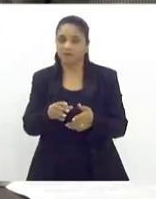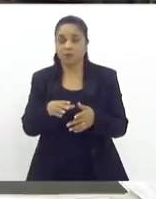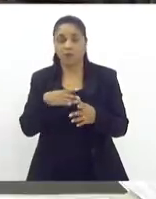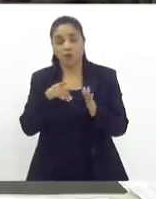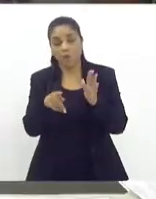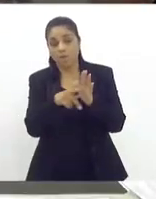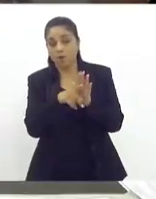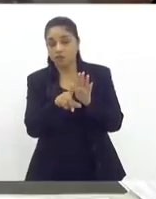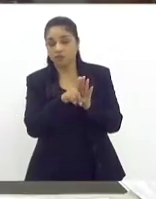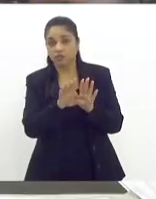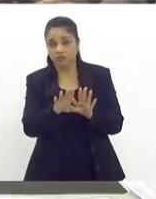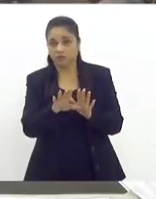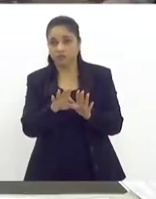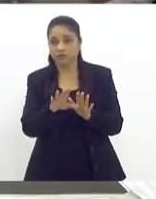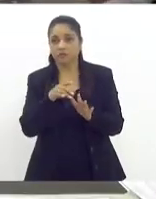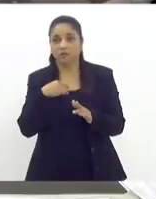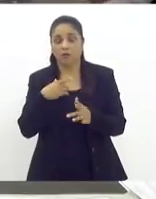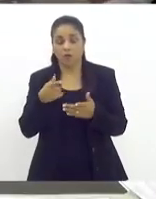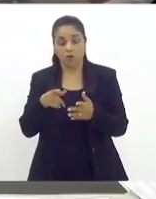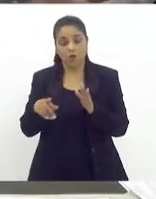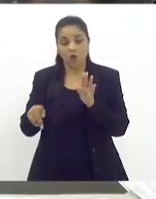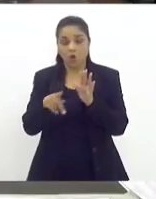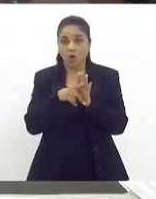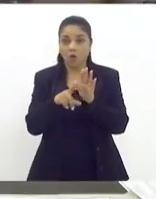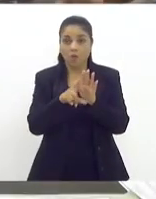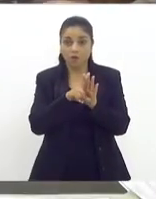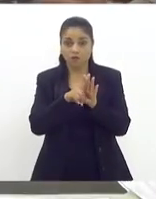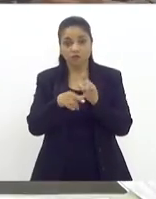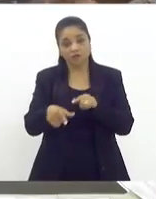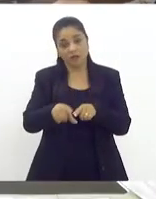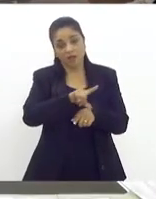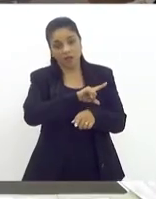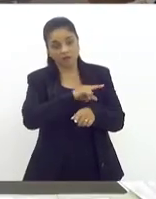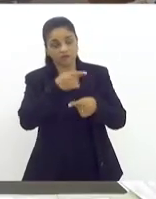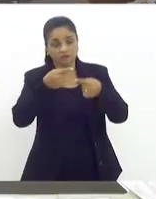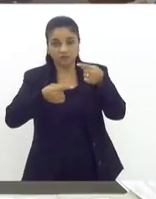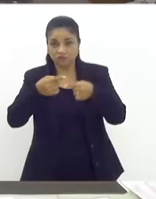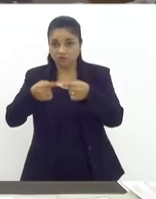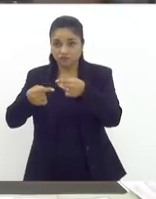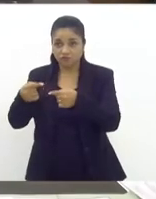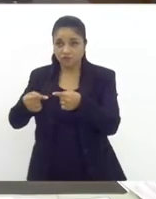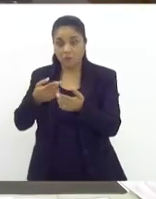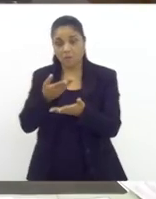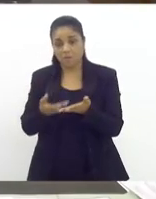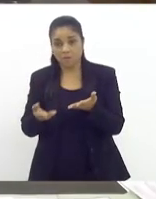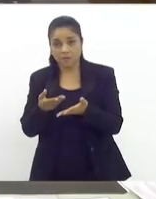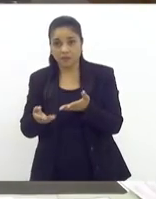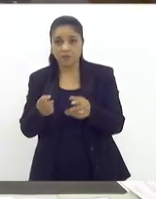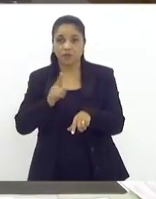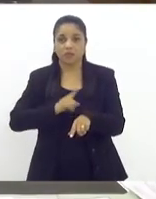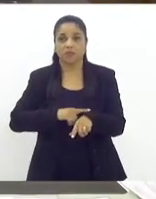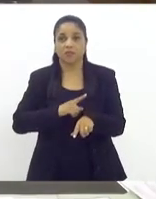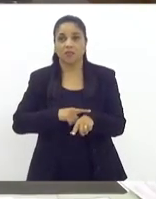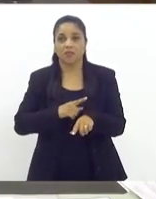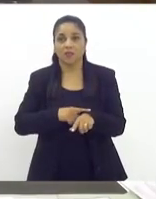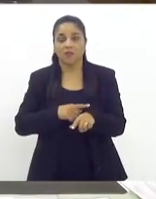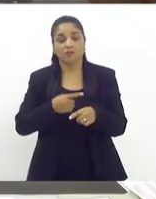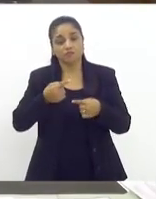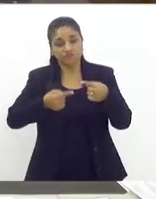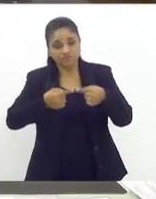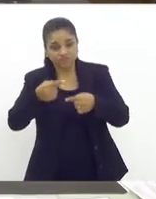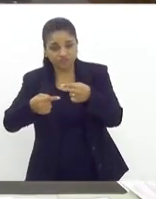Pedi um pela ordem aqui, tem um pela ordem de Serafina, mas o projeto está com vista. A gente está antecipando a discussão, perdendo o tempo dos demais projetos, com um projeto com vista que vai ser